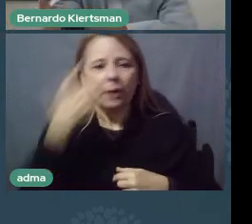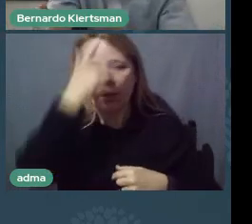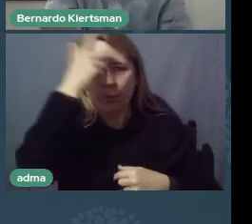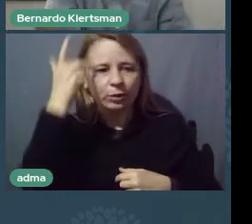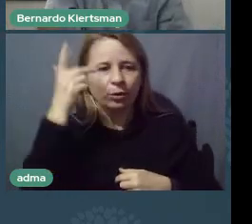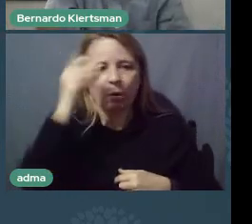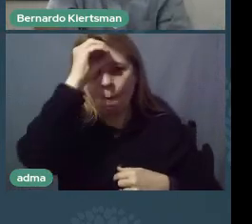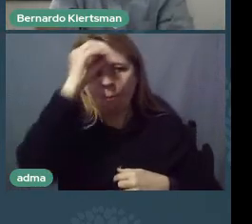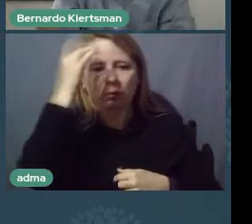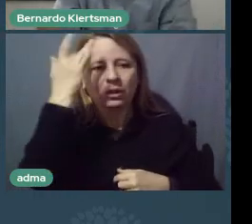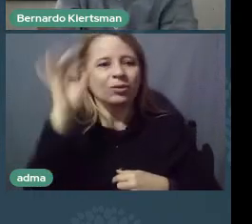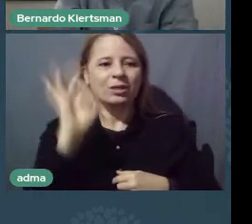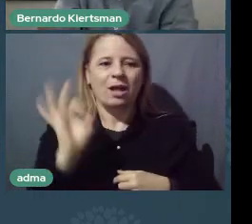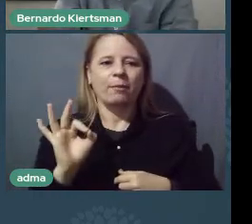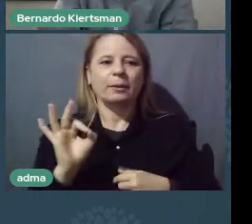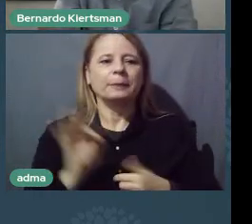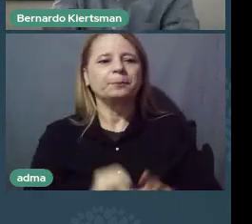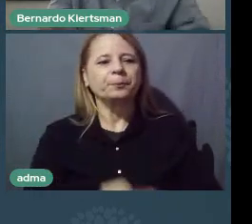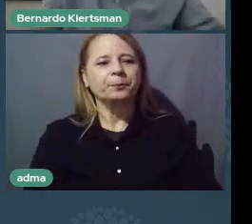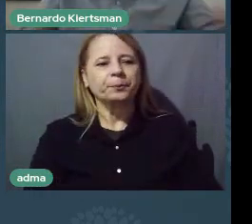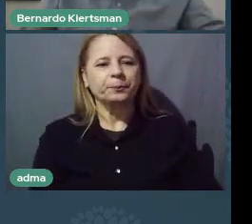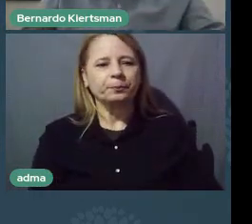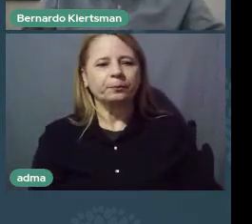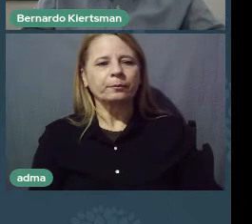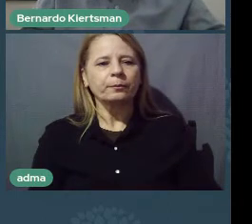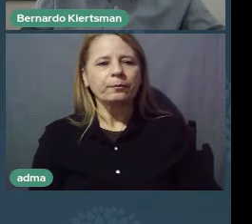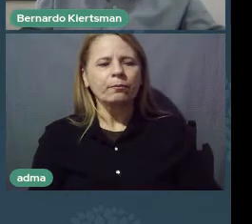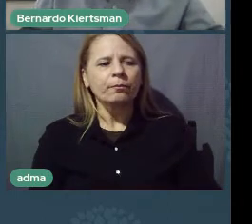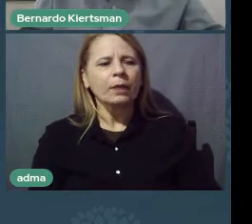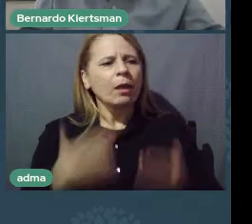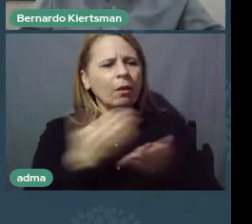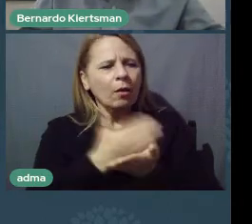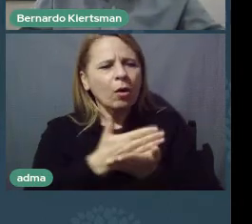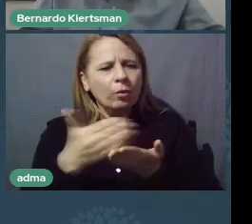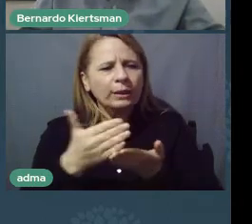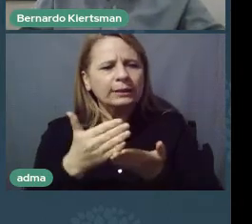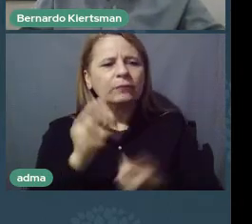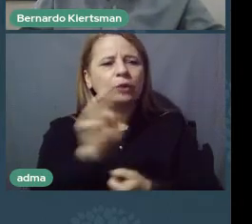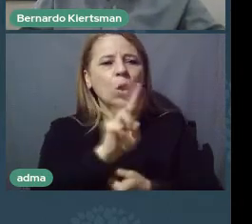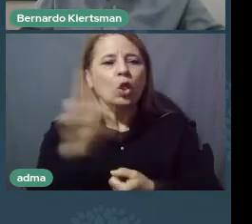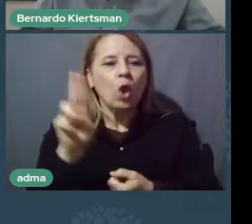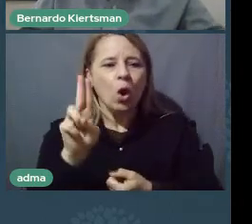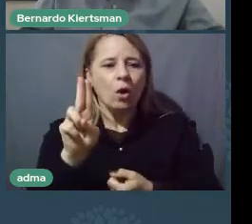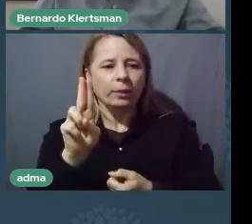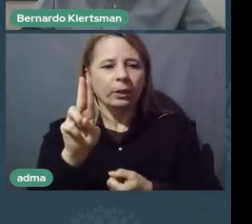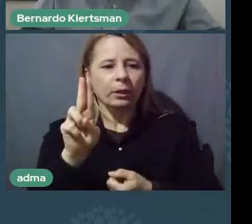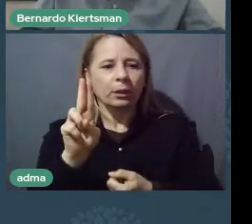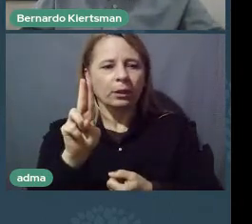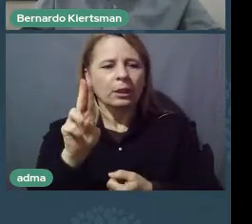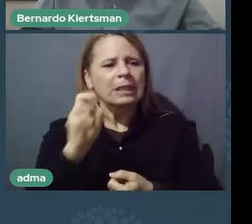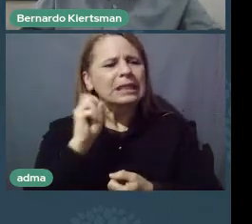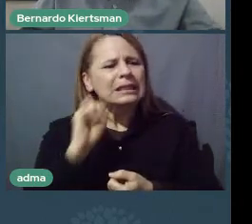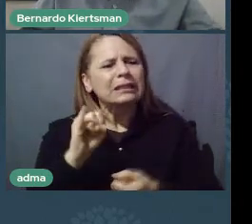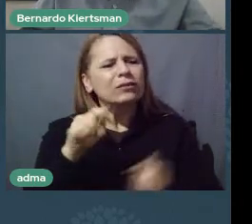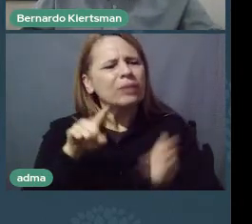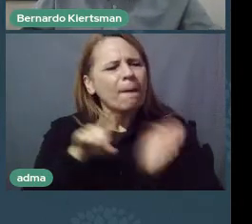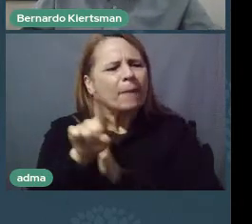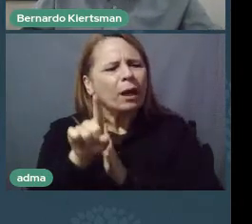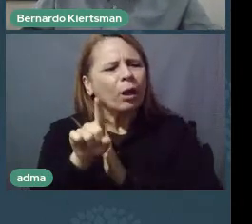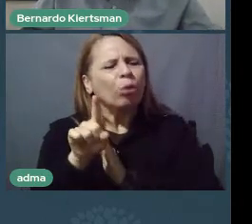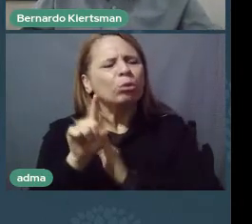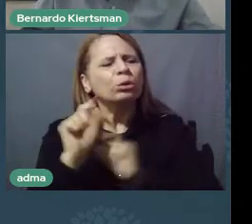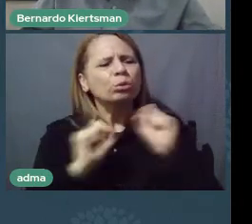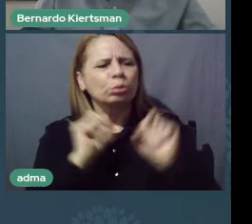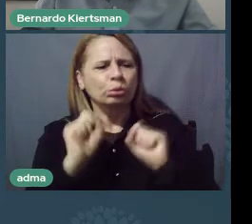nós vamos começar só na discussão do nome da doença. Então, se você pergunta muitas vezes